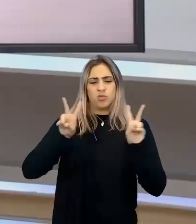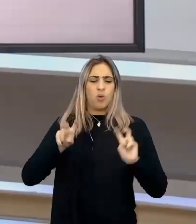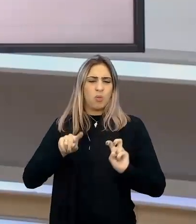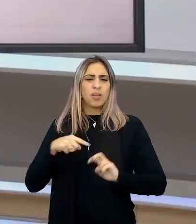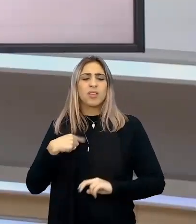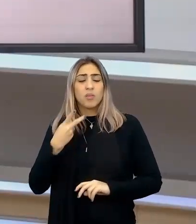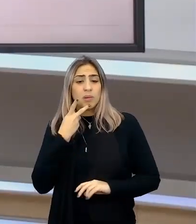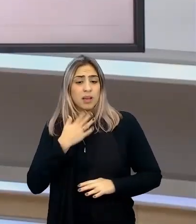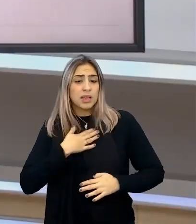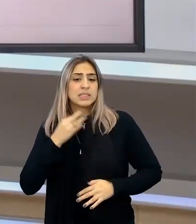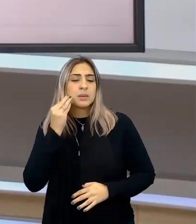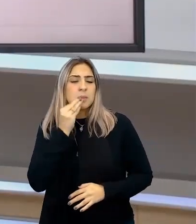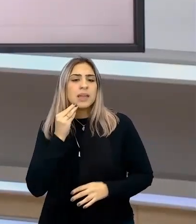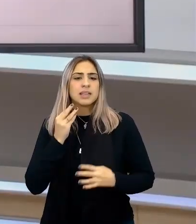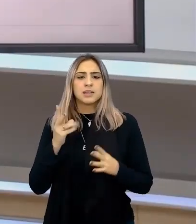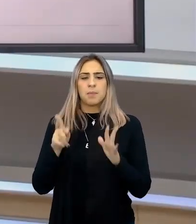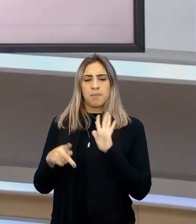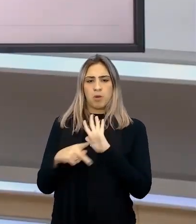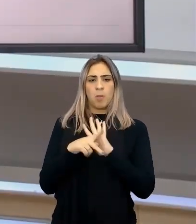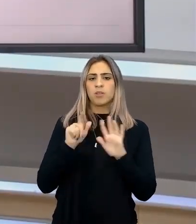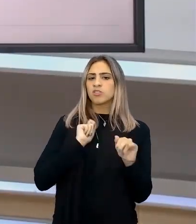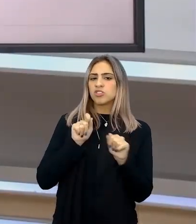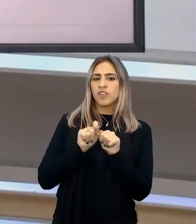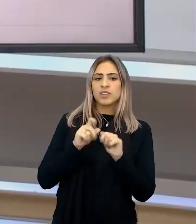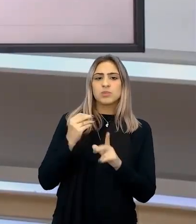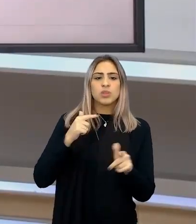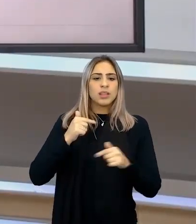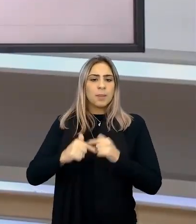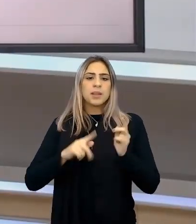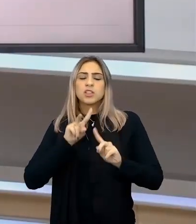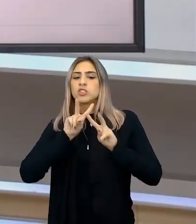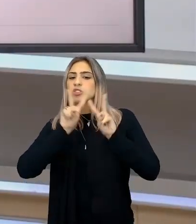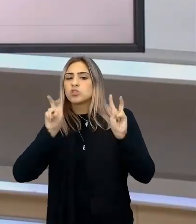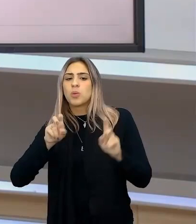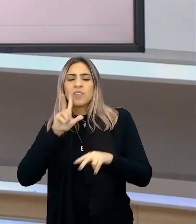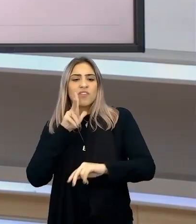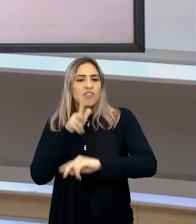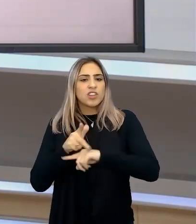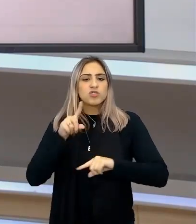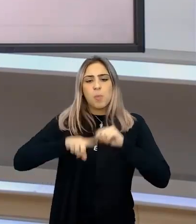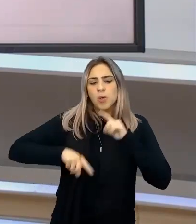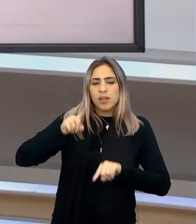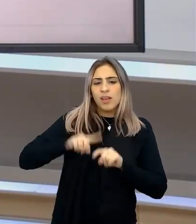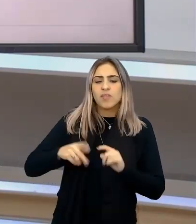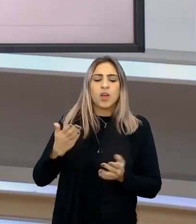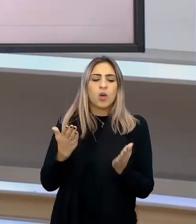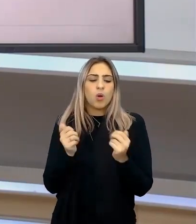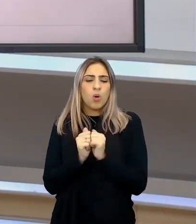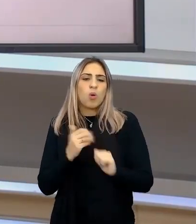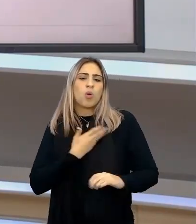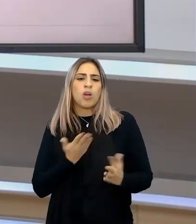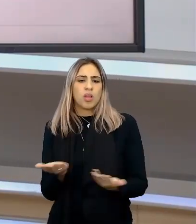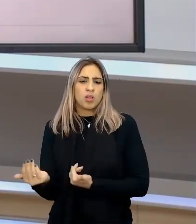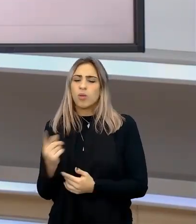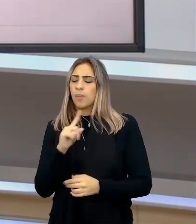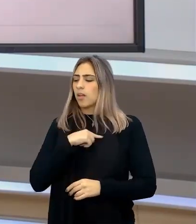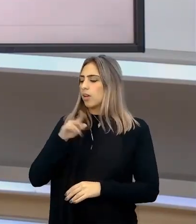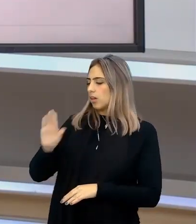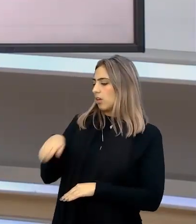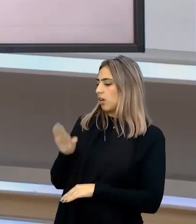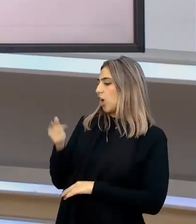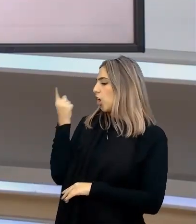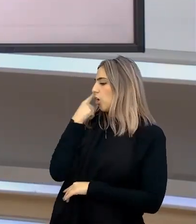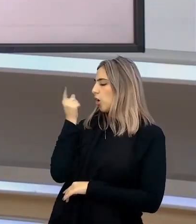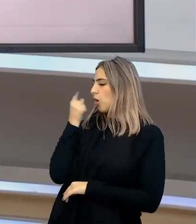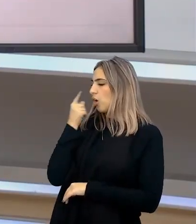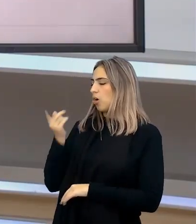por experiência própria, eu já fiz muitos trabalhos sobre pornografia com estudantes, com meninos adolescentes. E não é virar para eles, não é sobre